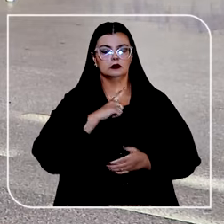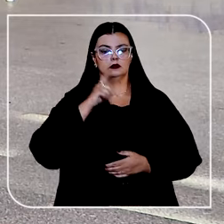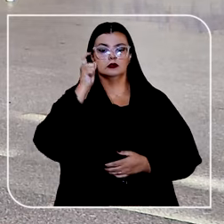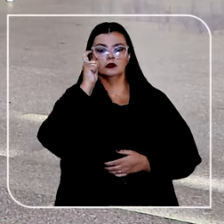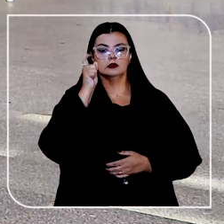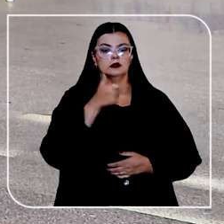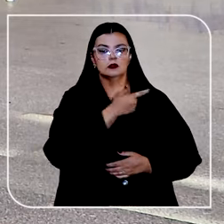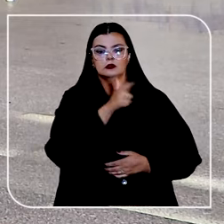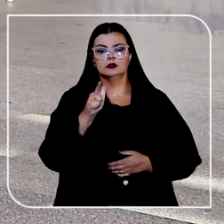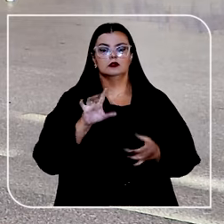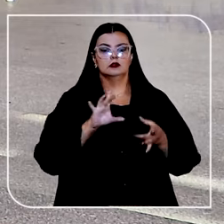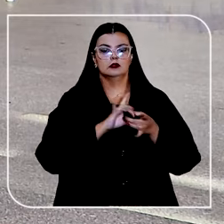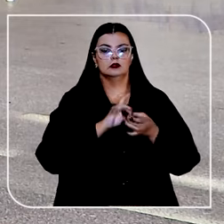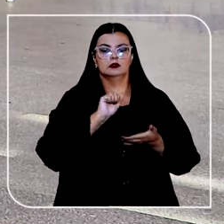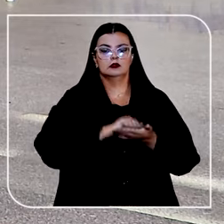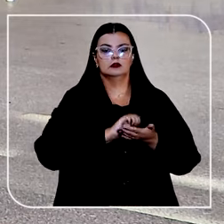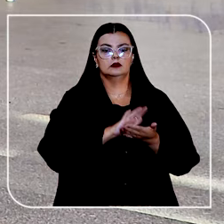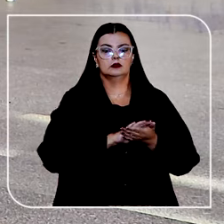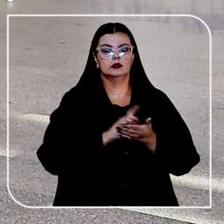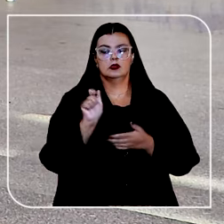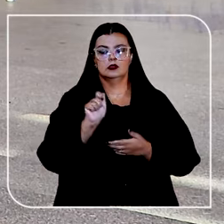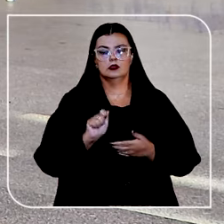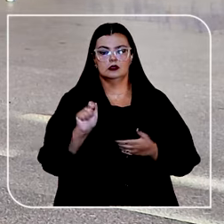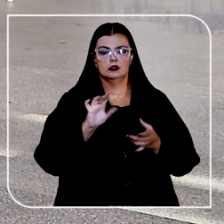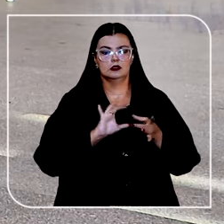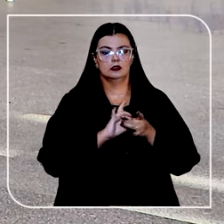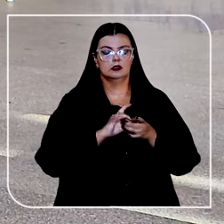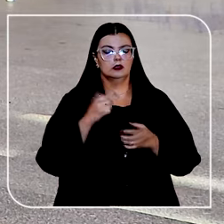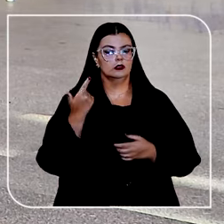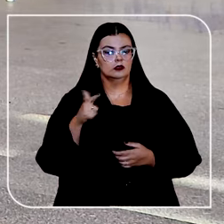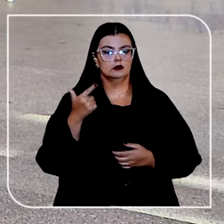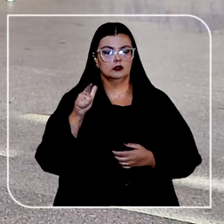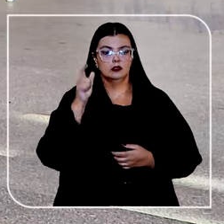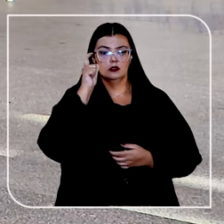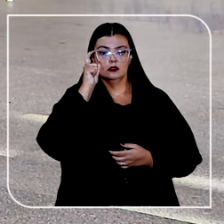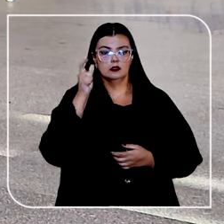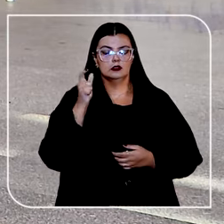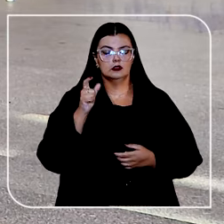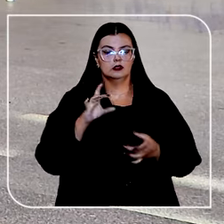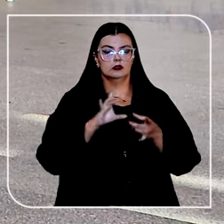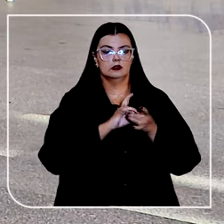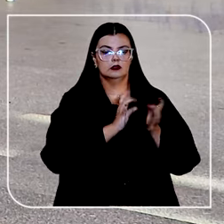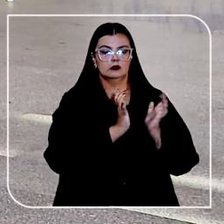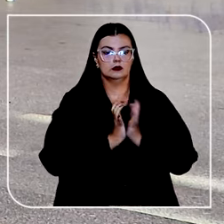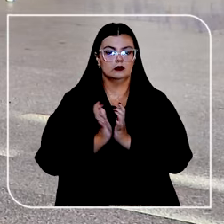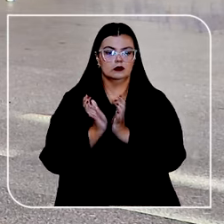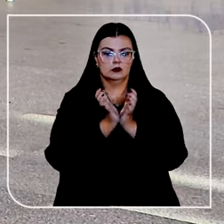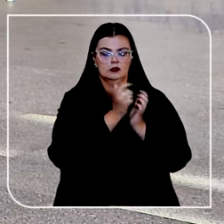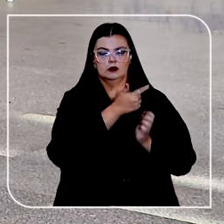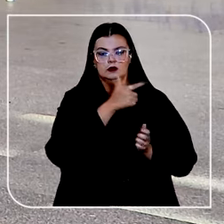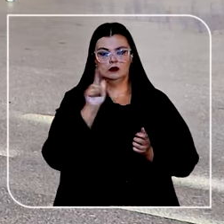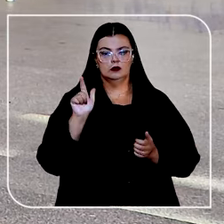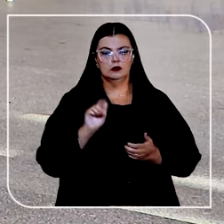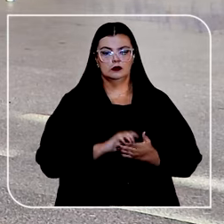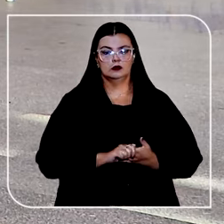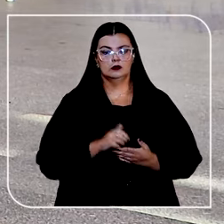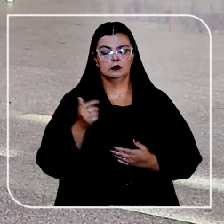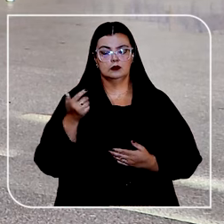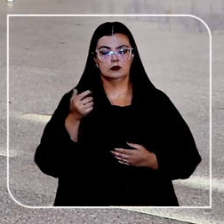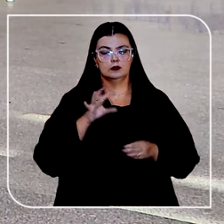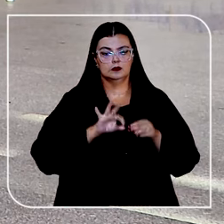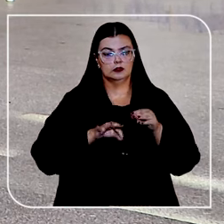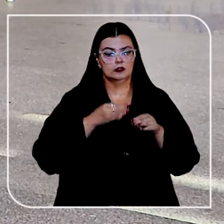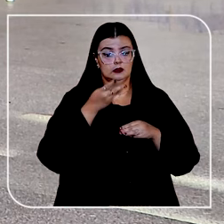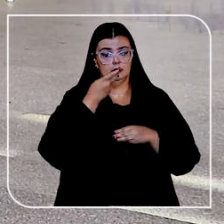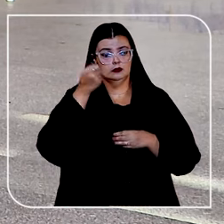interesses dos acion e da própria companhia mas não interesses da coletividade ou de terceiros desse modo segundo